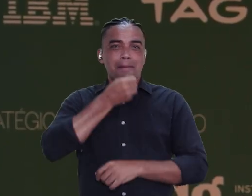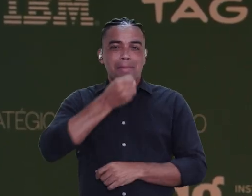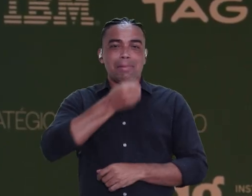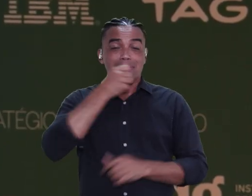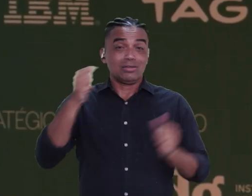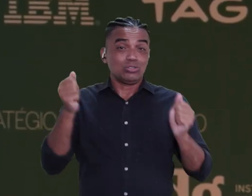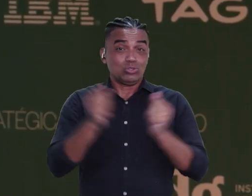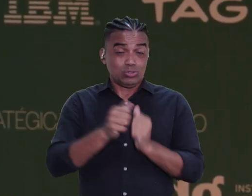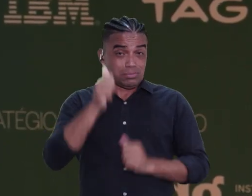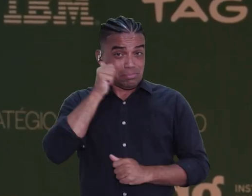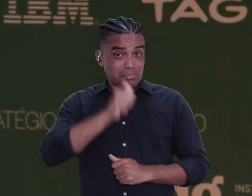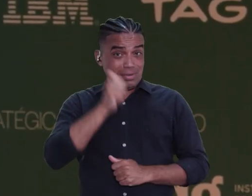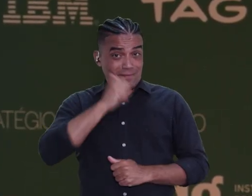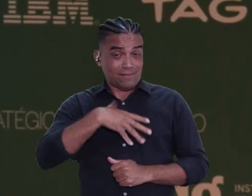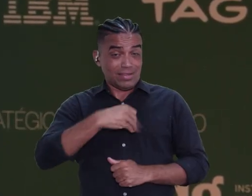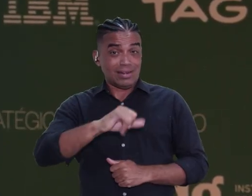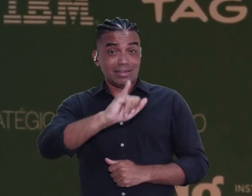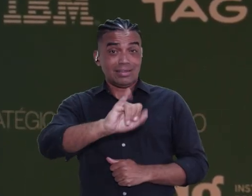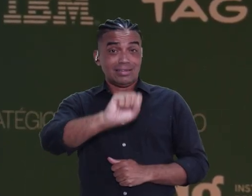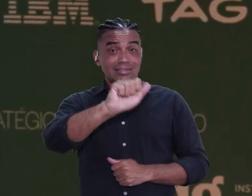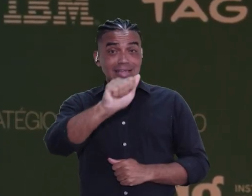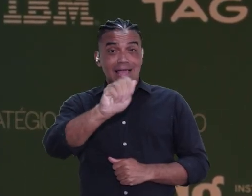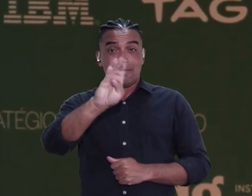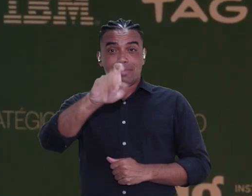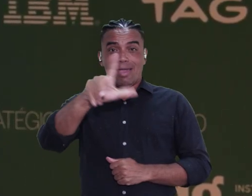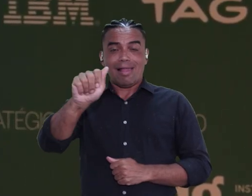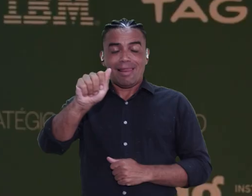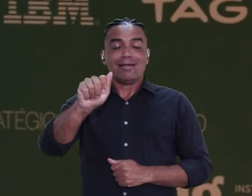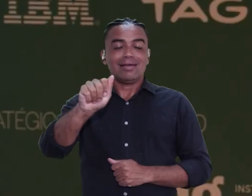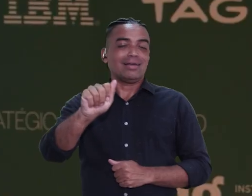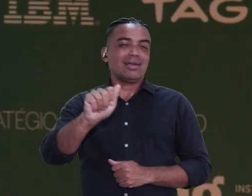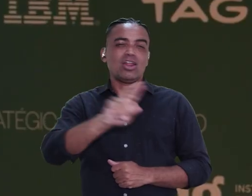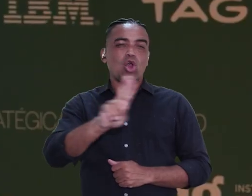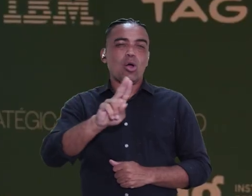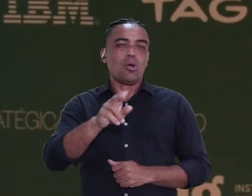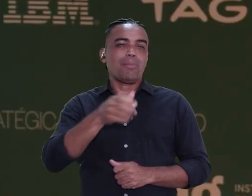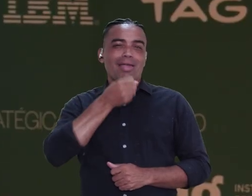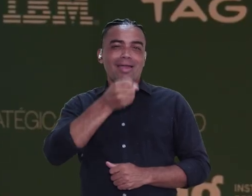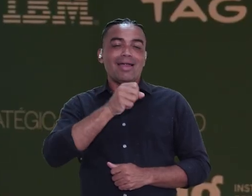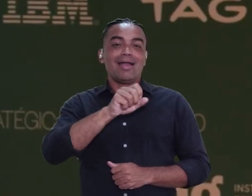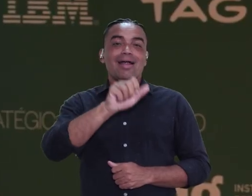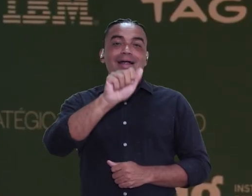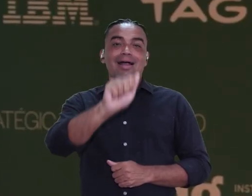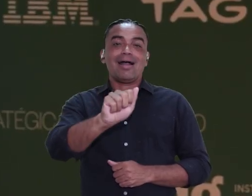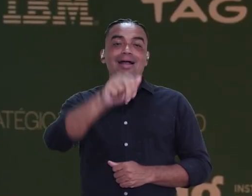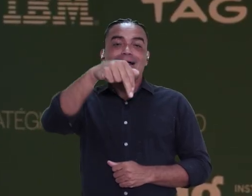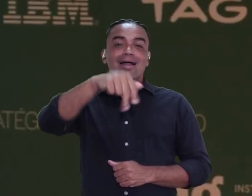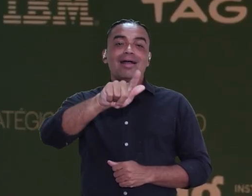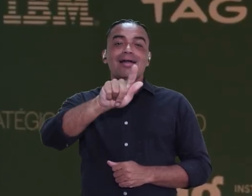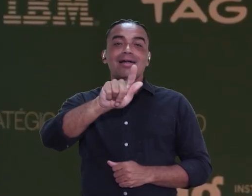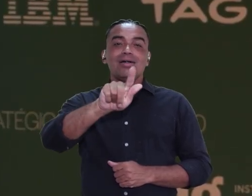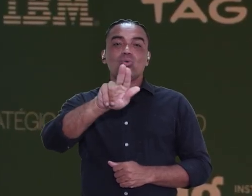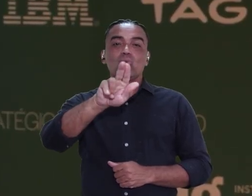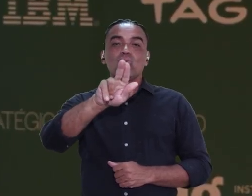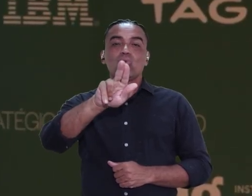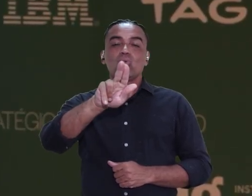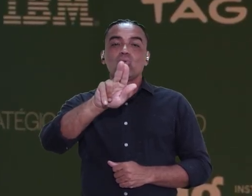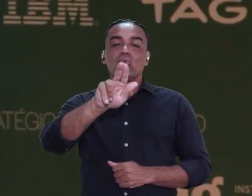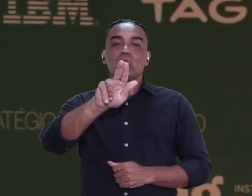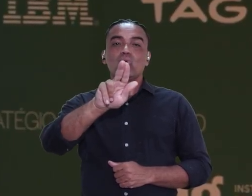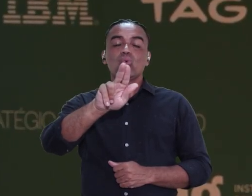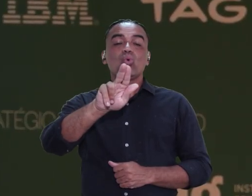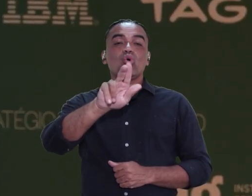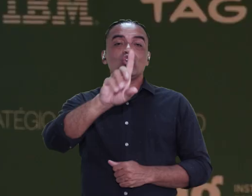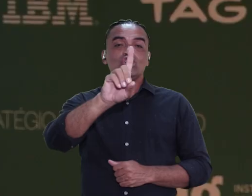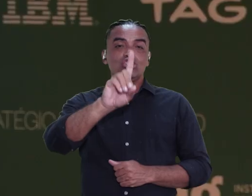e algumas angulers aqui, como a gente chama, o podcast chama Angu de Grilo, e a Isabela falou assim ontem, na nossa gravação